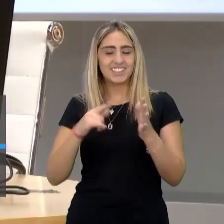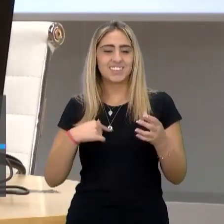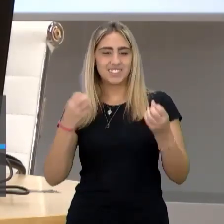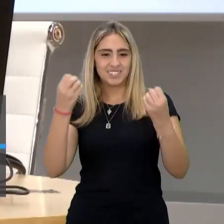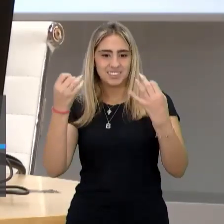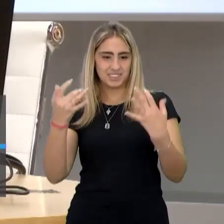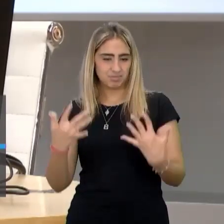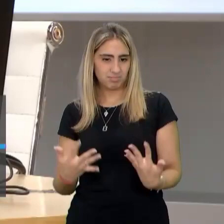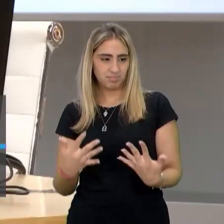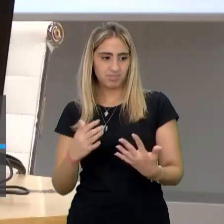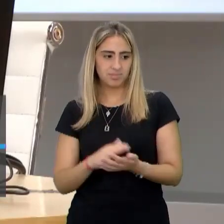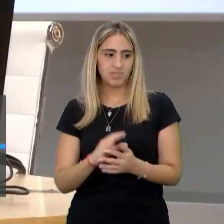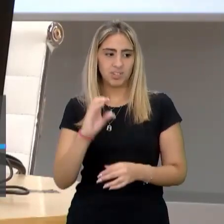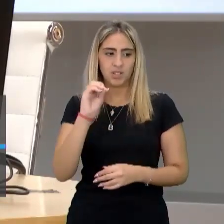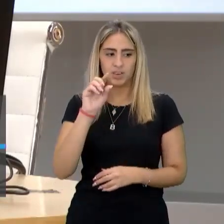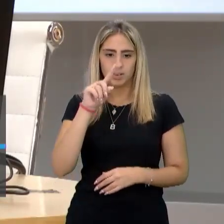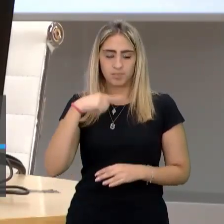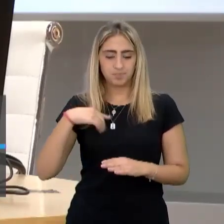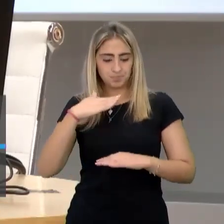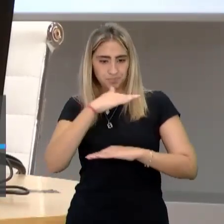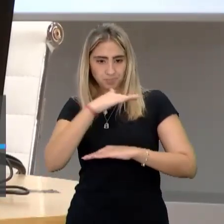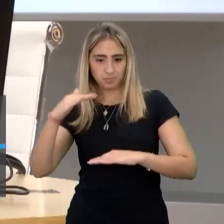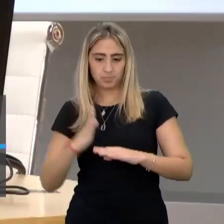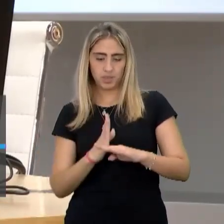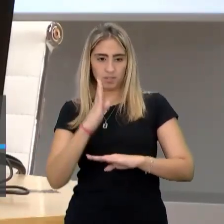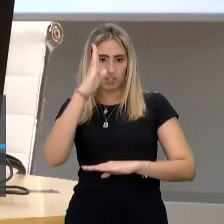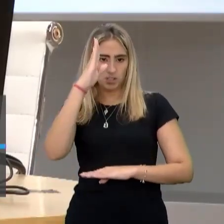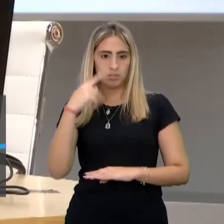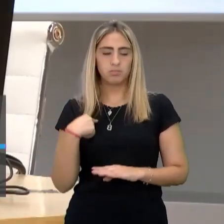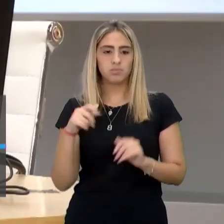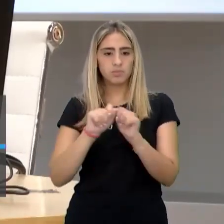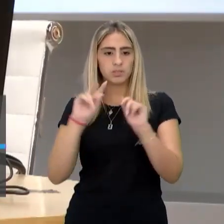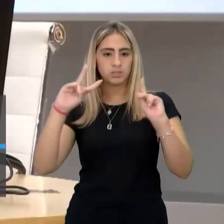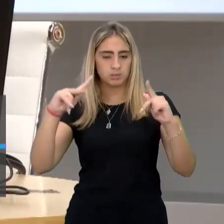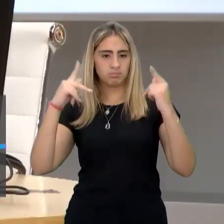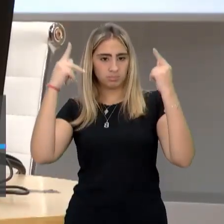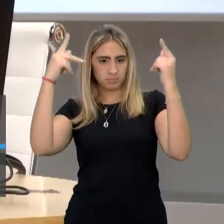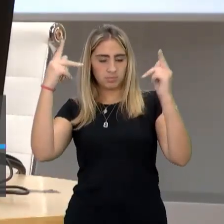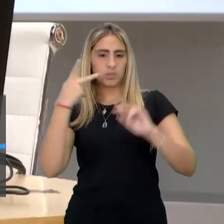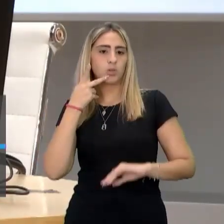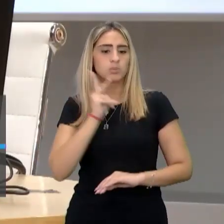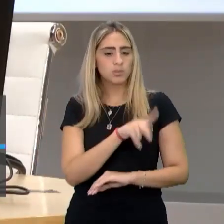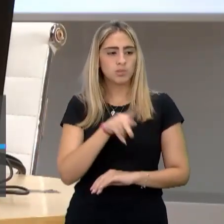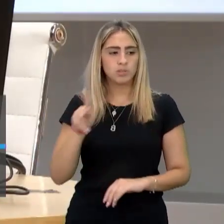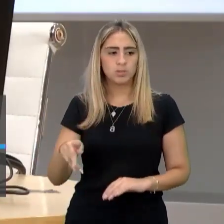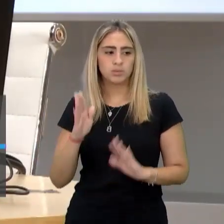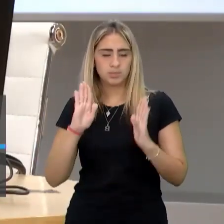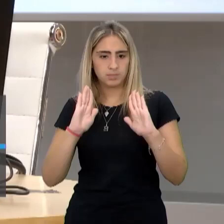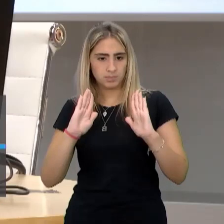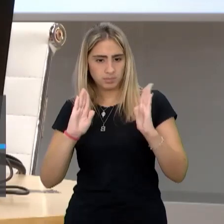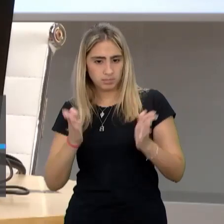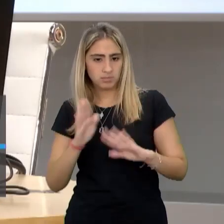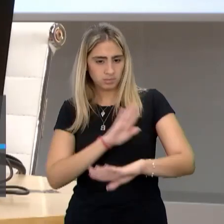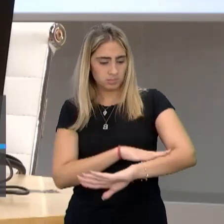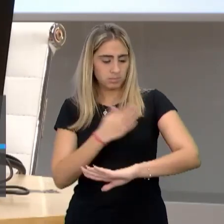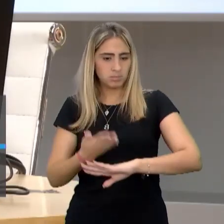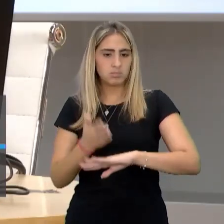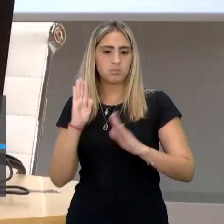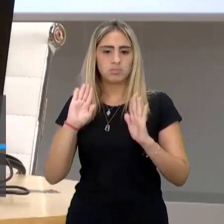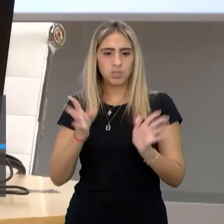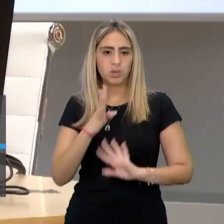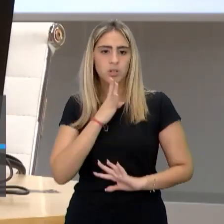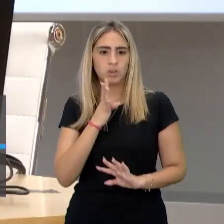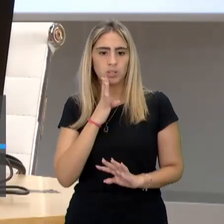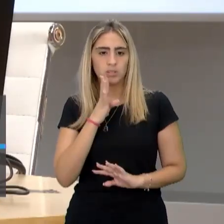alinhamentos horizontais e verticais, eu queria fazer um link com o PDCA. Os professores que já são das PEI já conhecem, né, o que